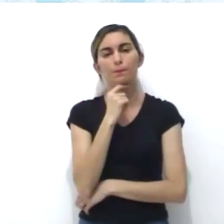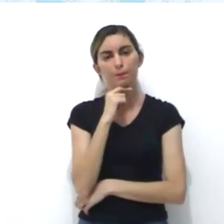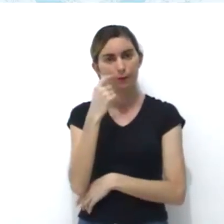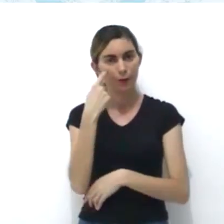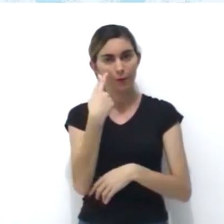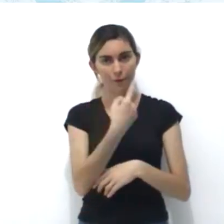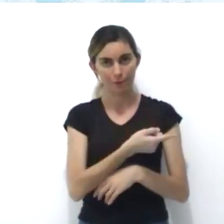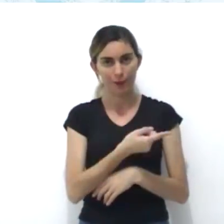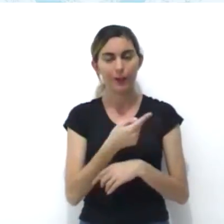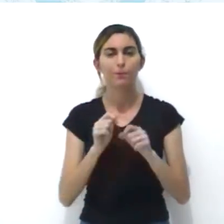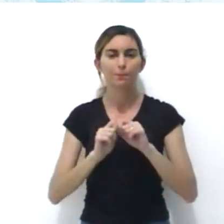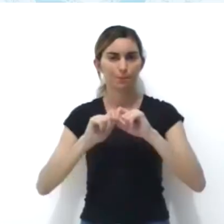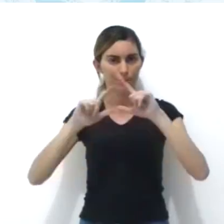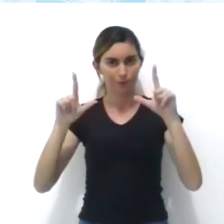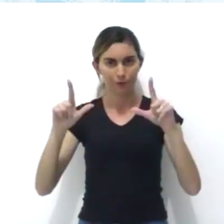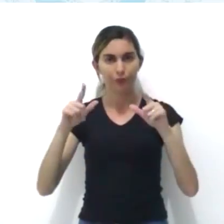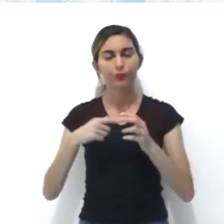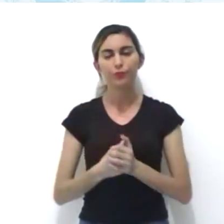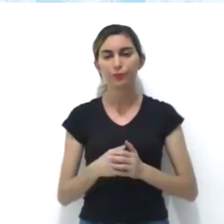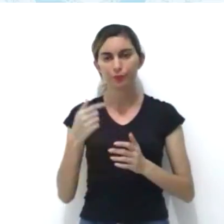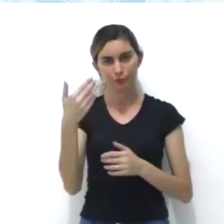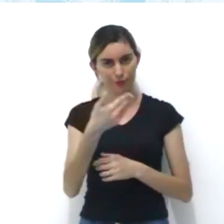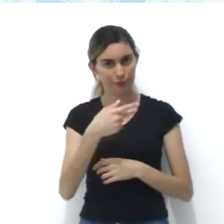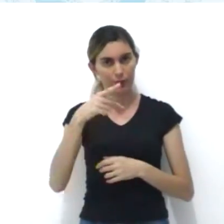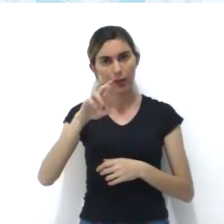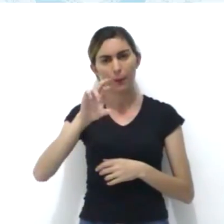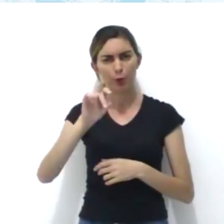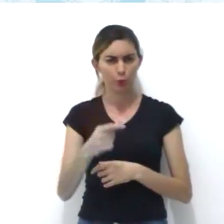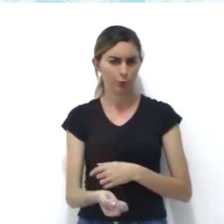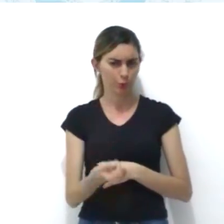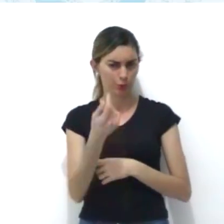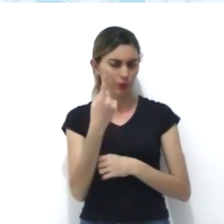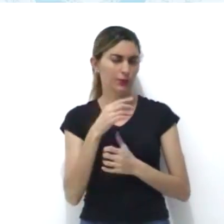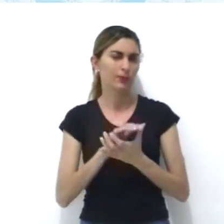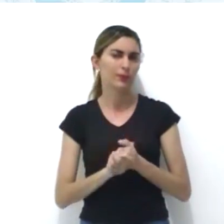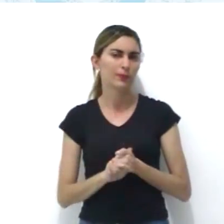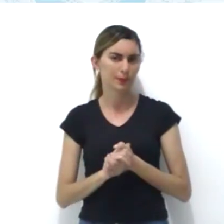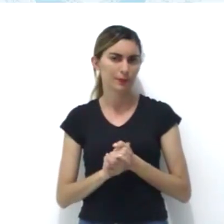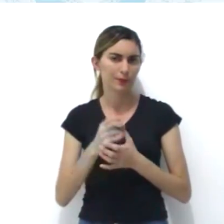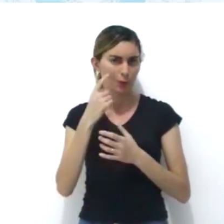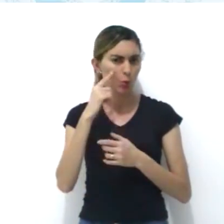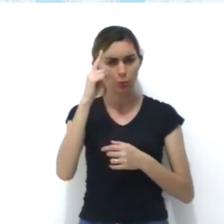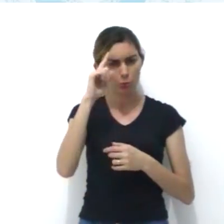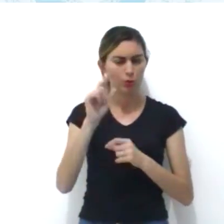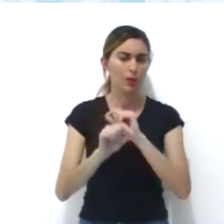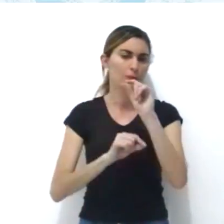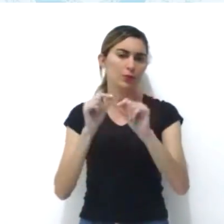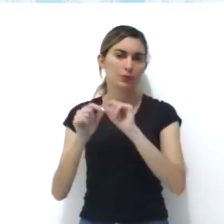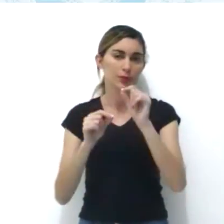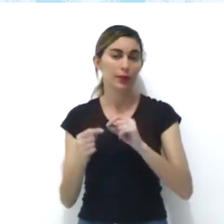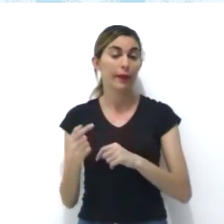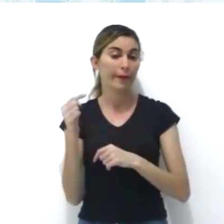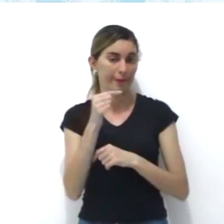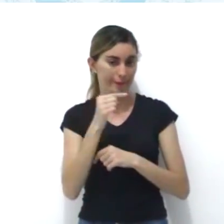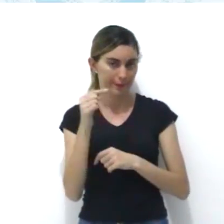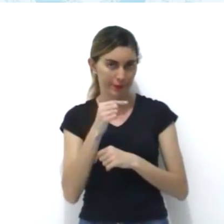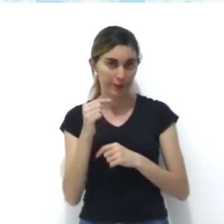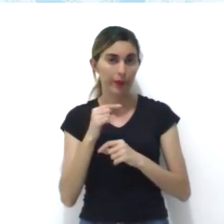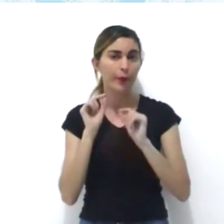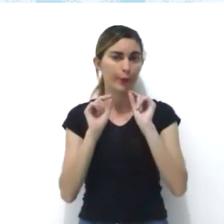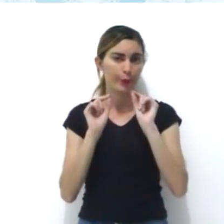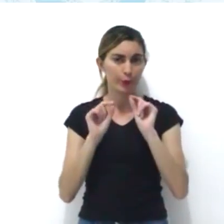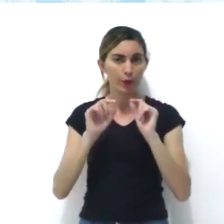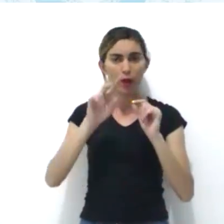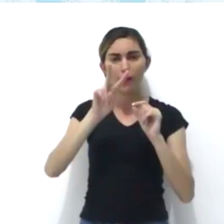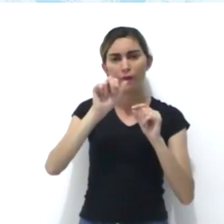bacana. Vejam aí na tela esse produto. Estranho, né? A gente não sabe muito menos o que é isso.